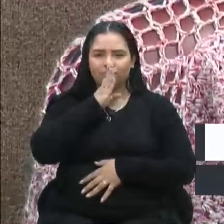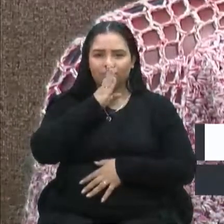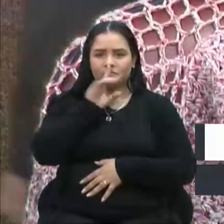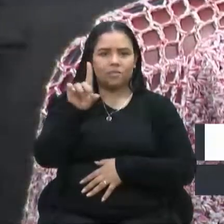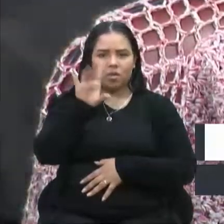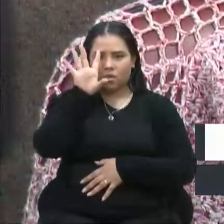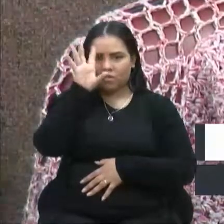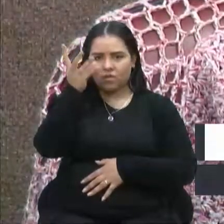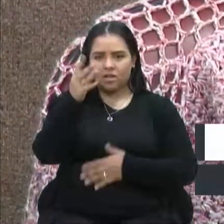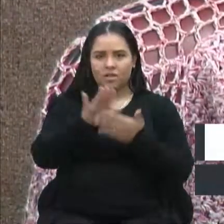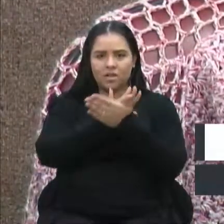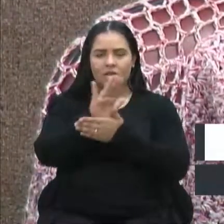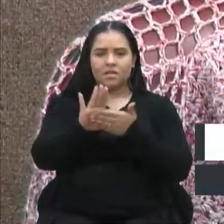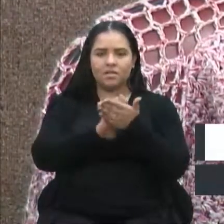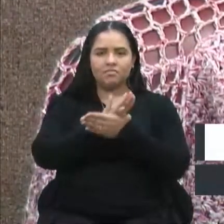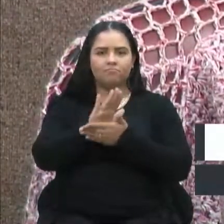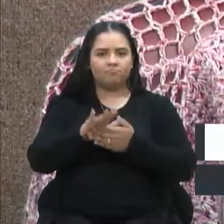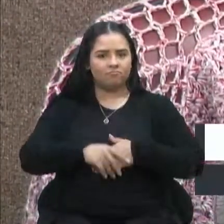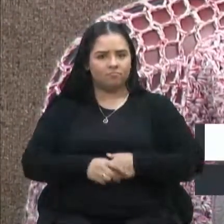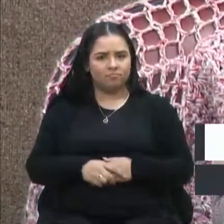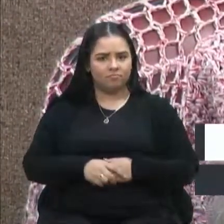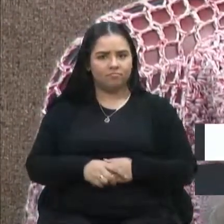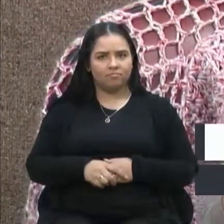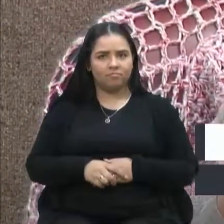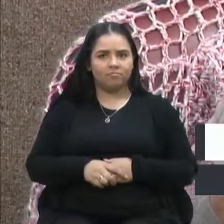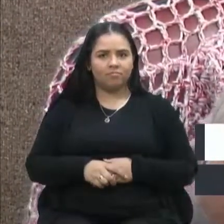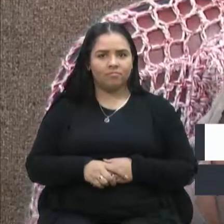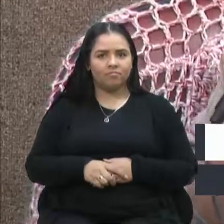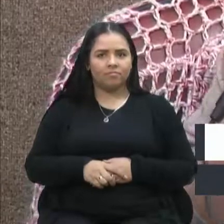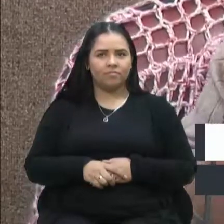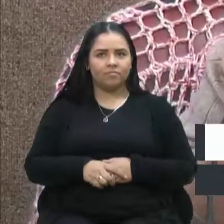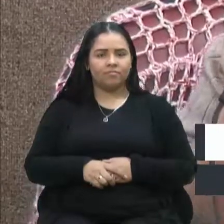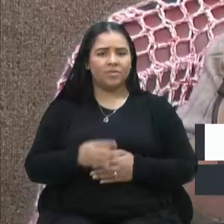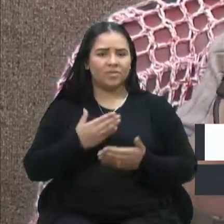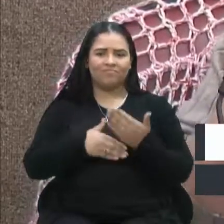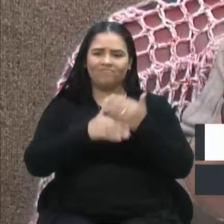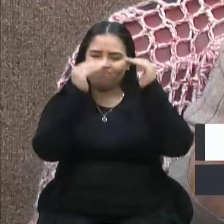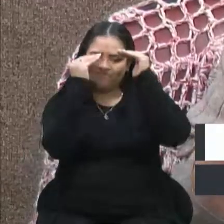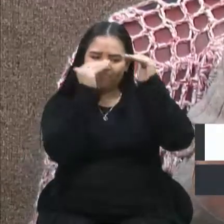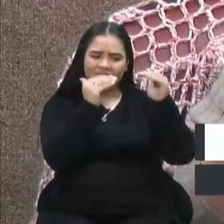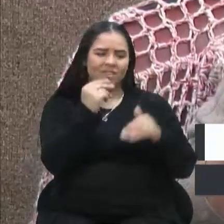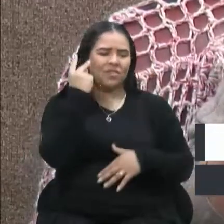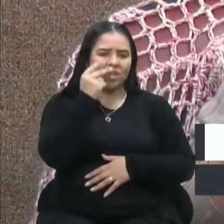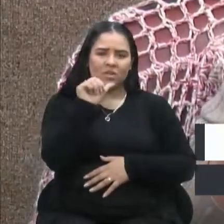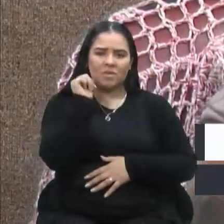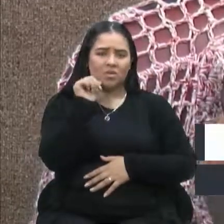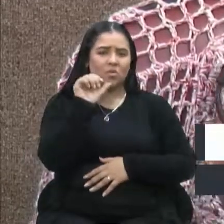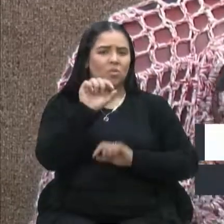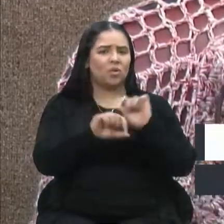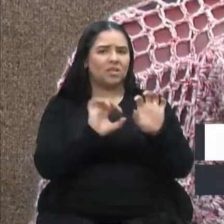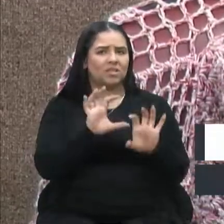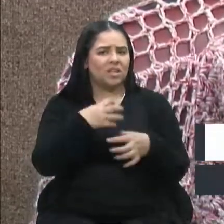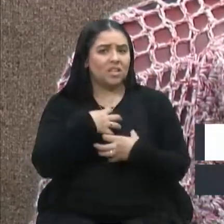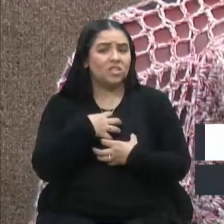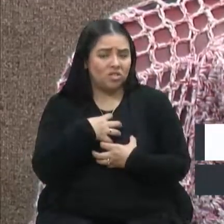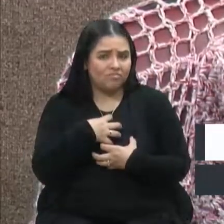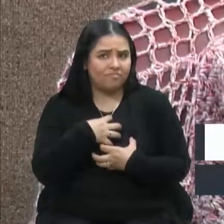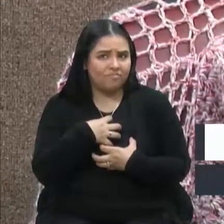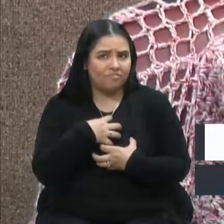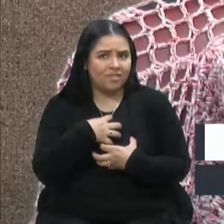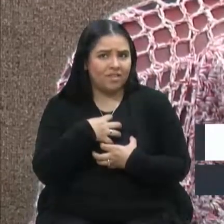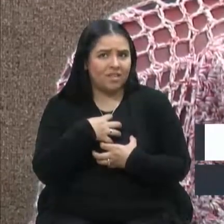nada. Então, eu acho que, com todo respeito, vereador Marcon, mas quem sente na pele... Eu